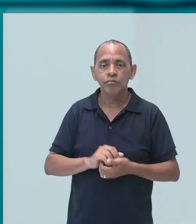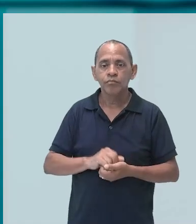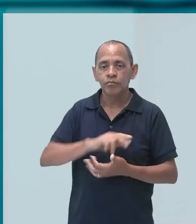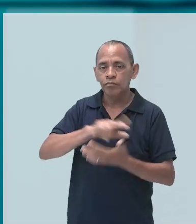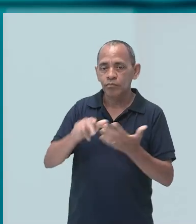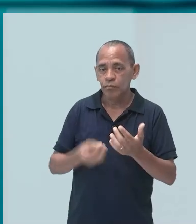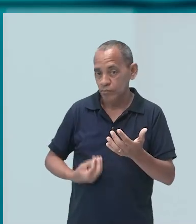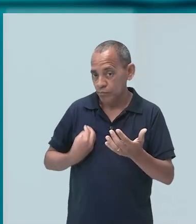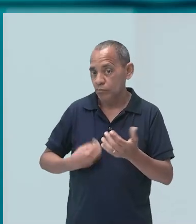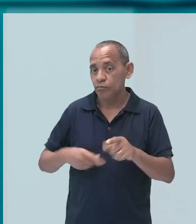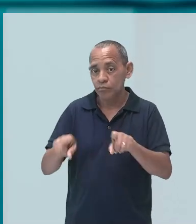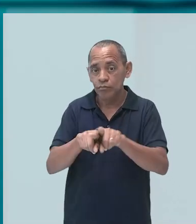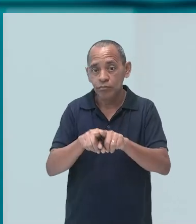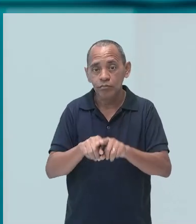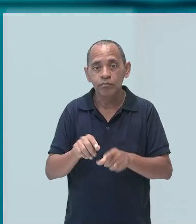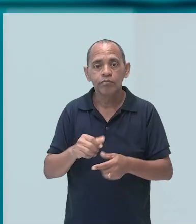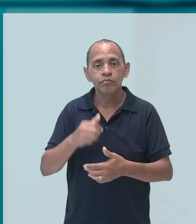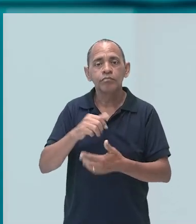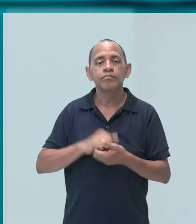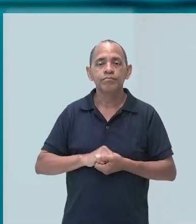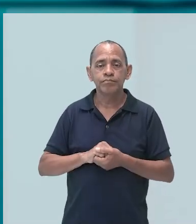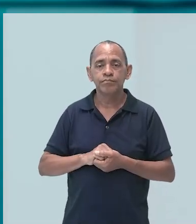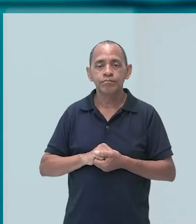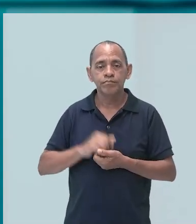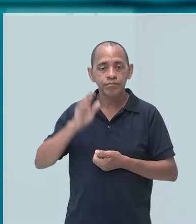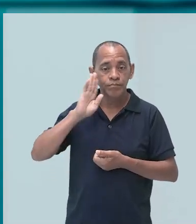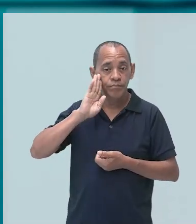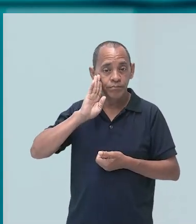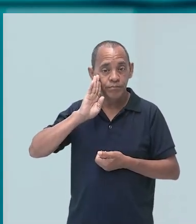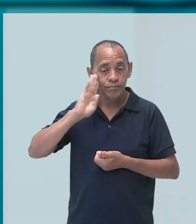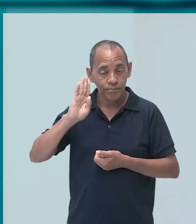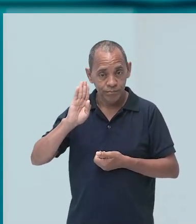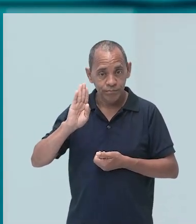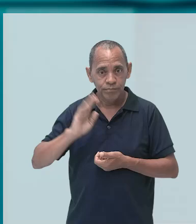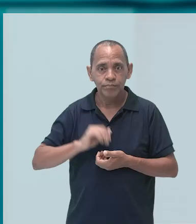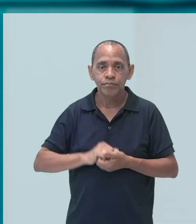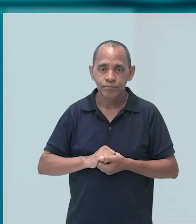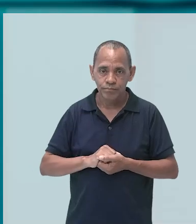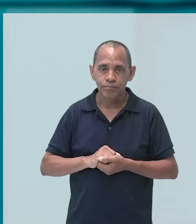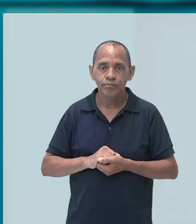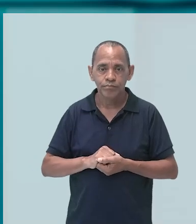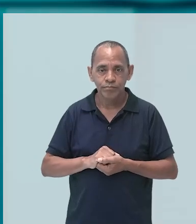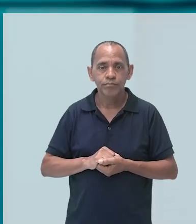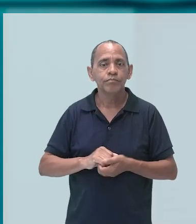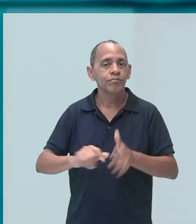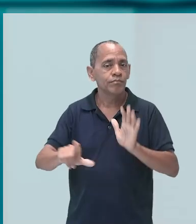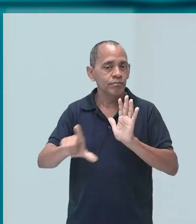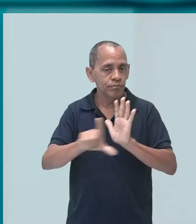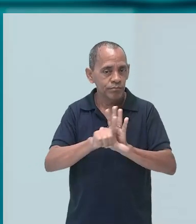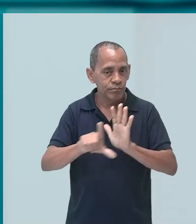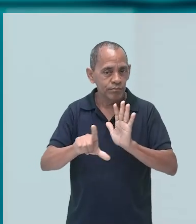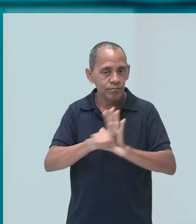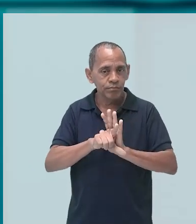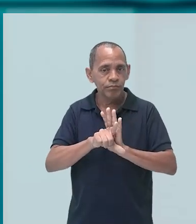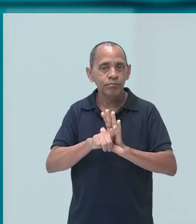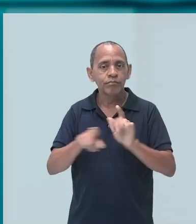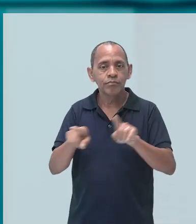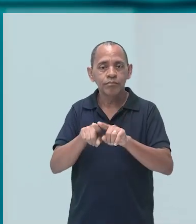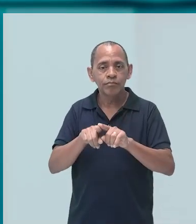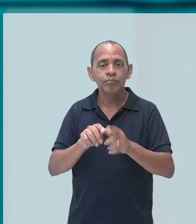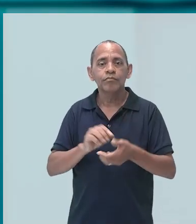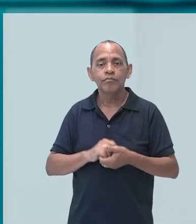reforço justamente aí, nessas preferências que devem ser dadas há legislações,